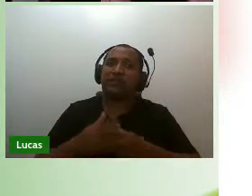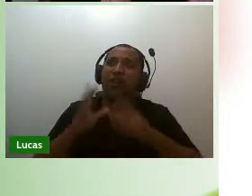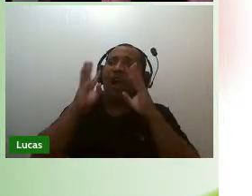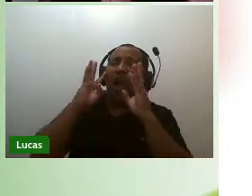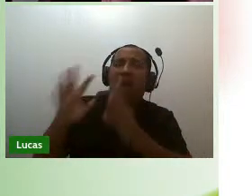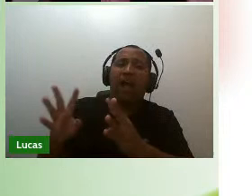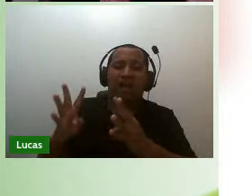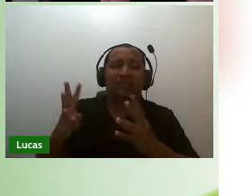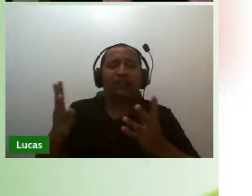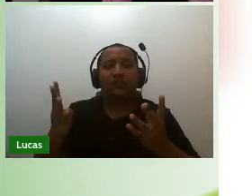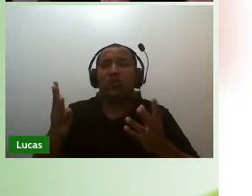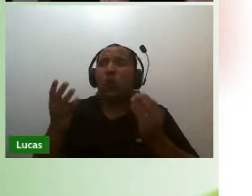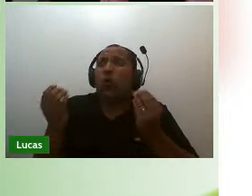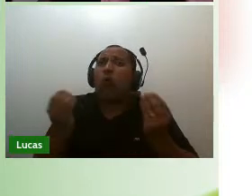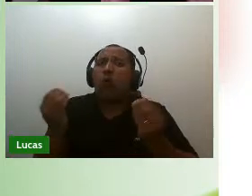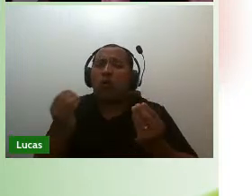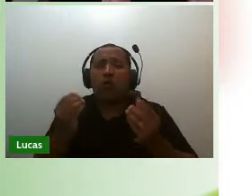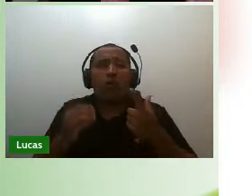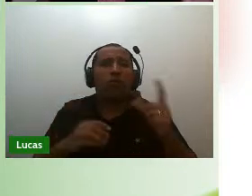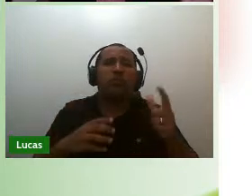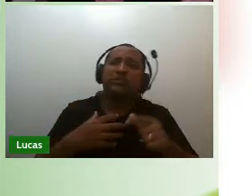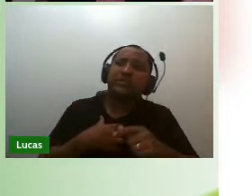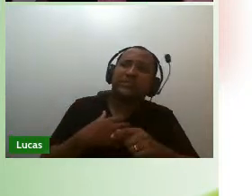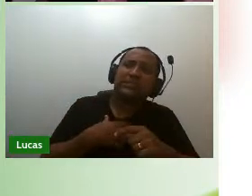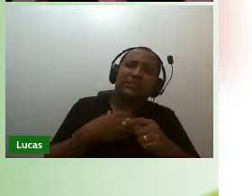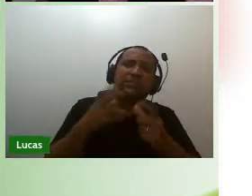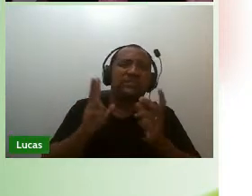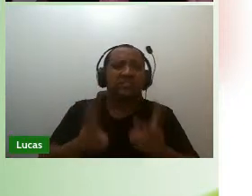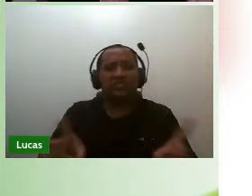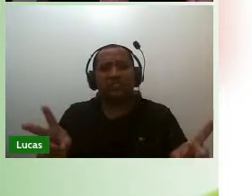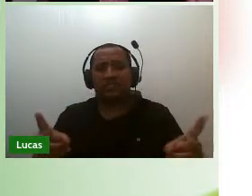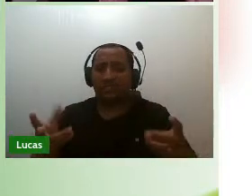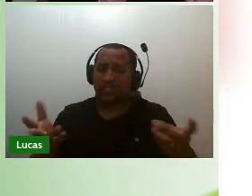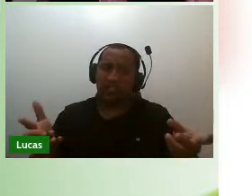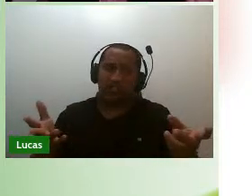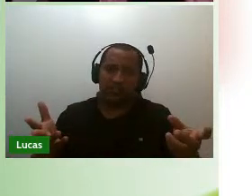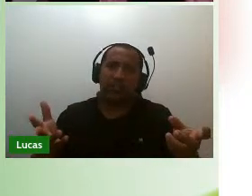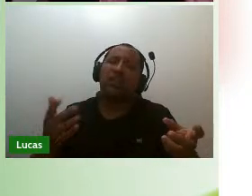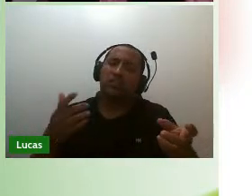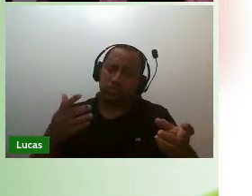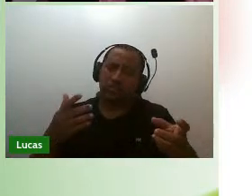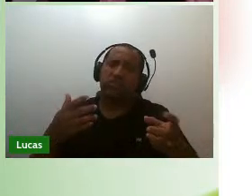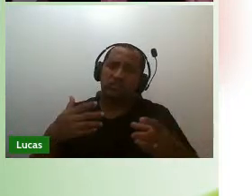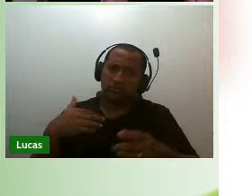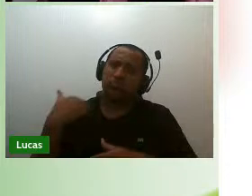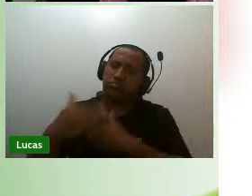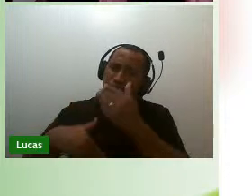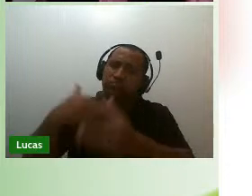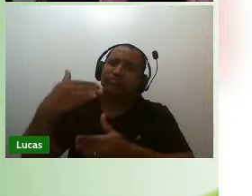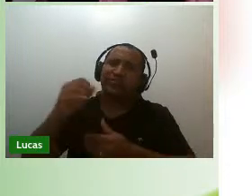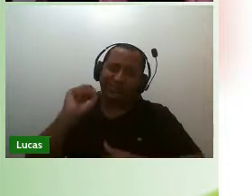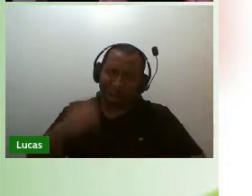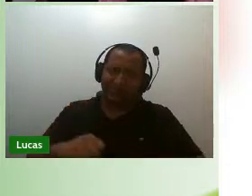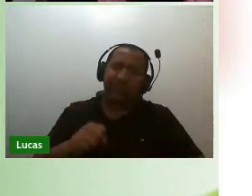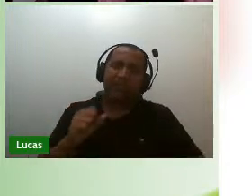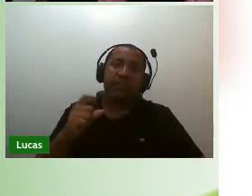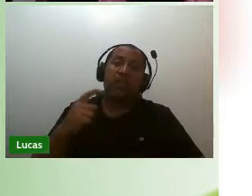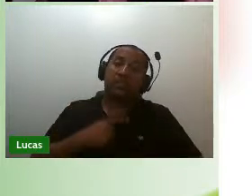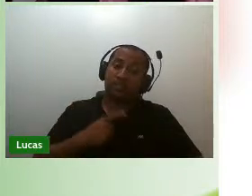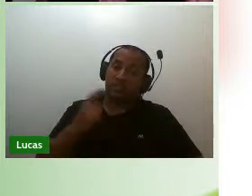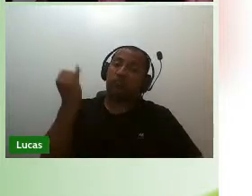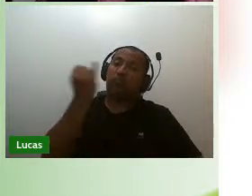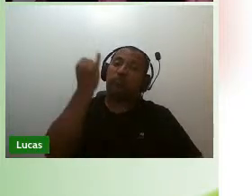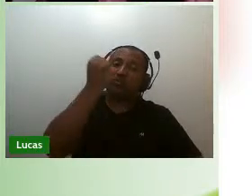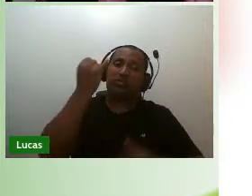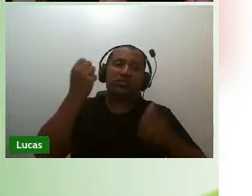atenção em como o outro se sente sempre. A gente não vai avançar. A gente avança, sim, muito. E tem uns elementos